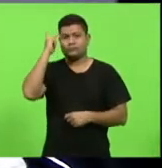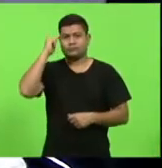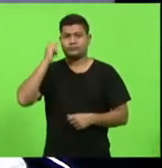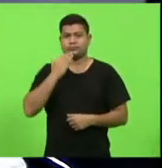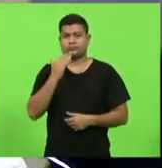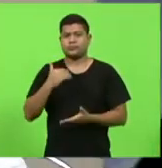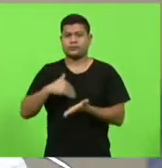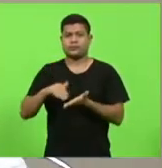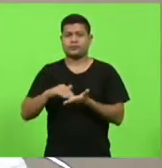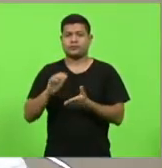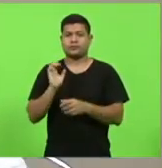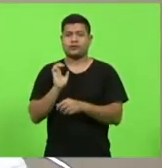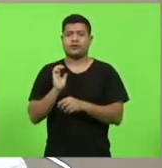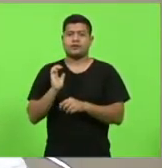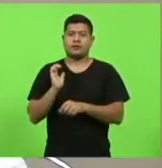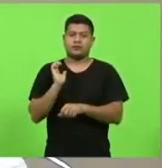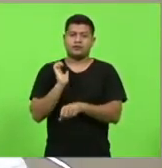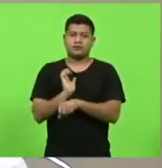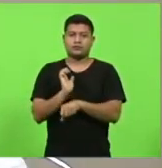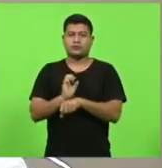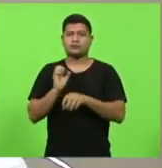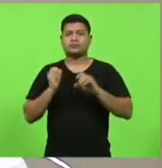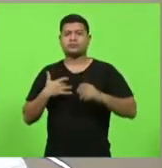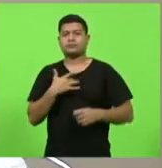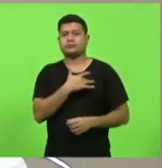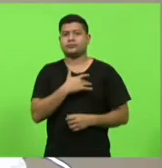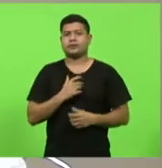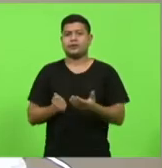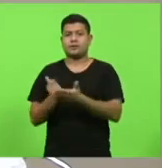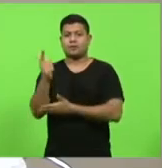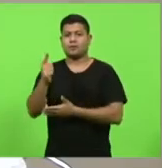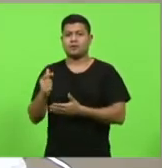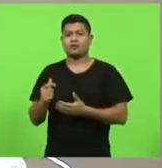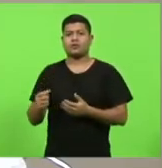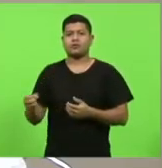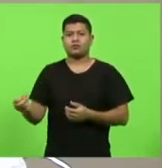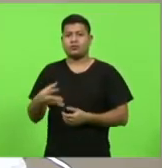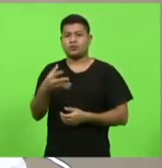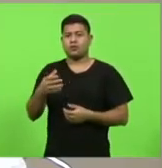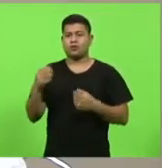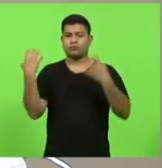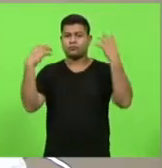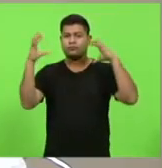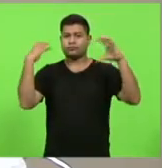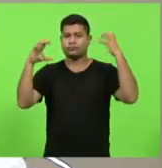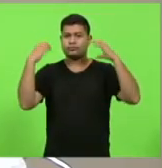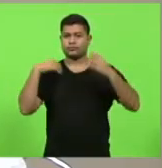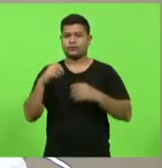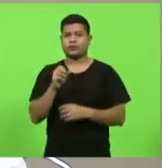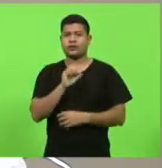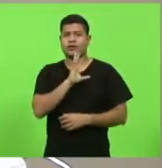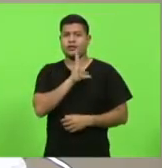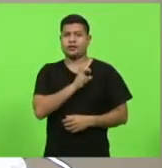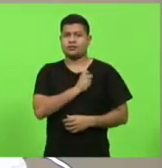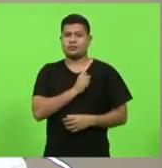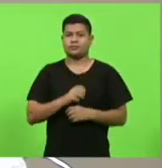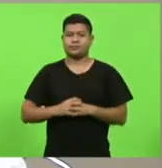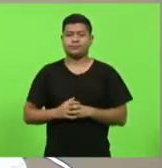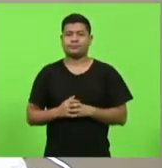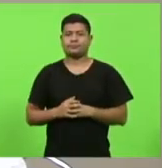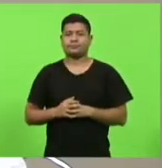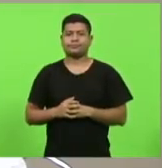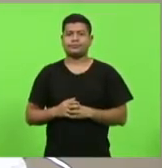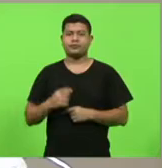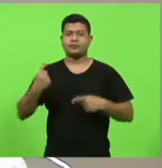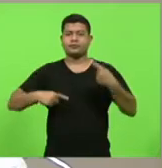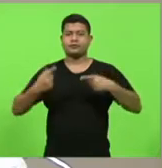ao secretário de Estado da Saúde informações acerca da compra de nova frota de ambulância para o SAMU. Em discussão. Não havendo quem